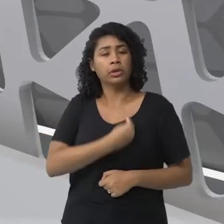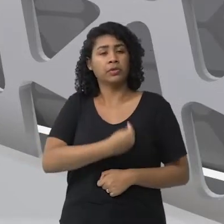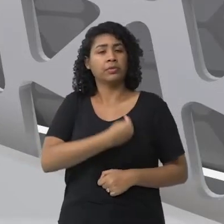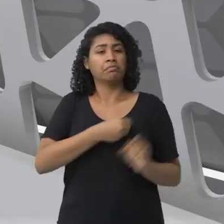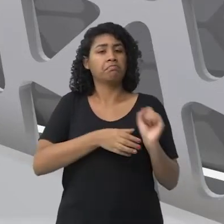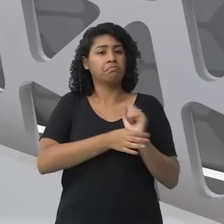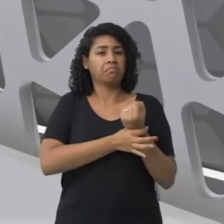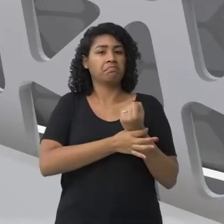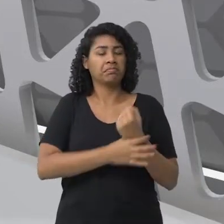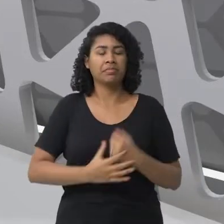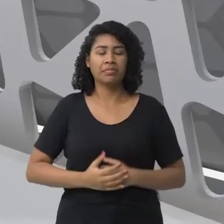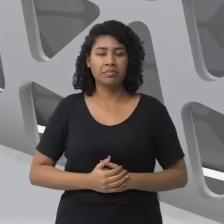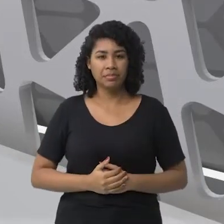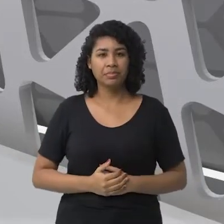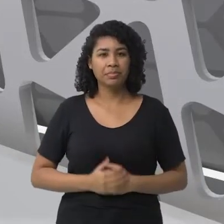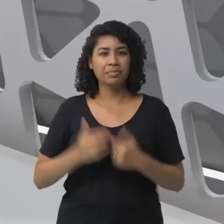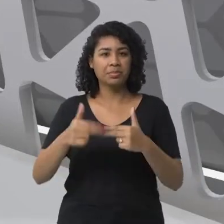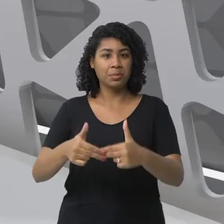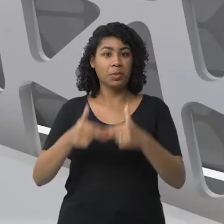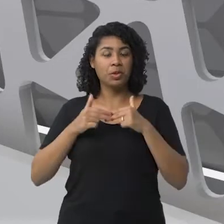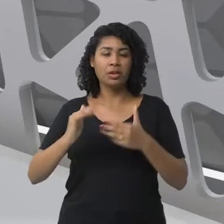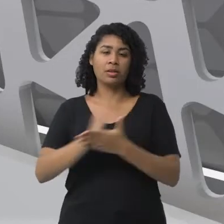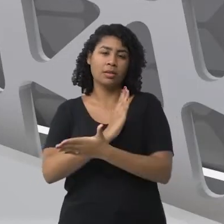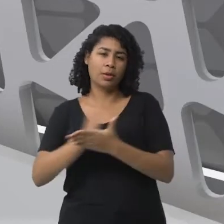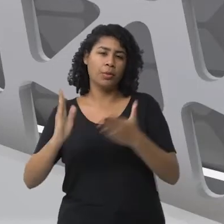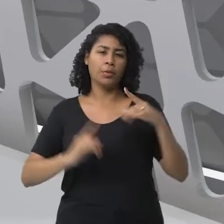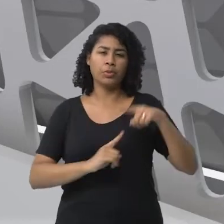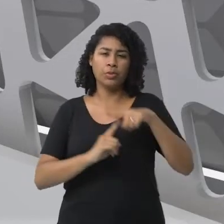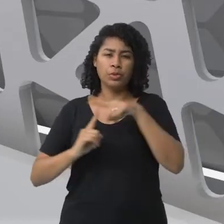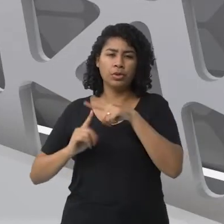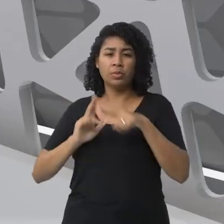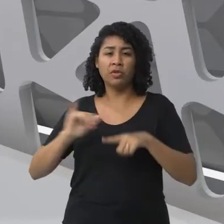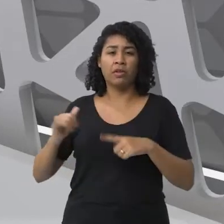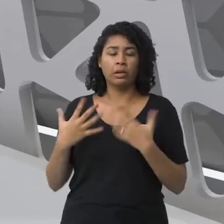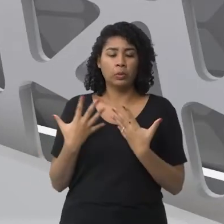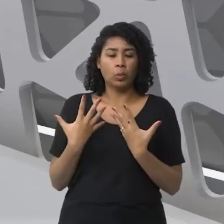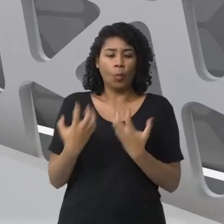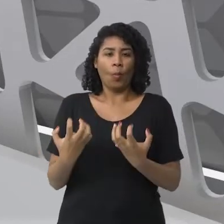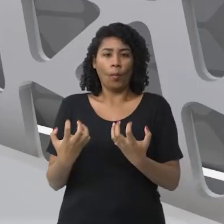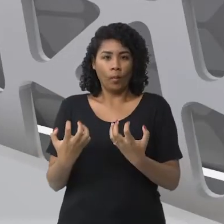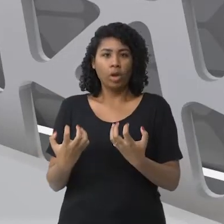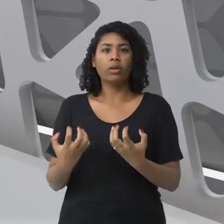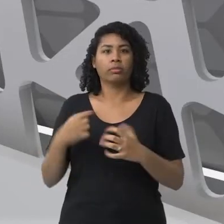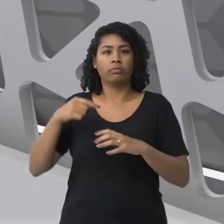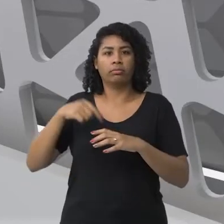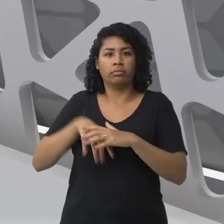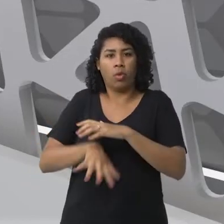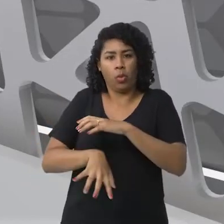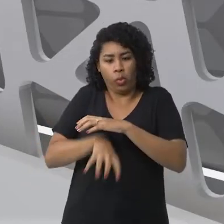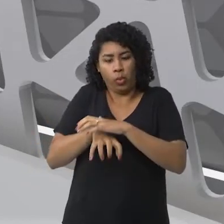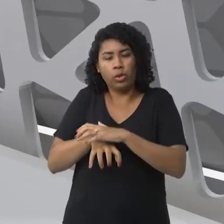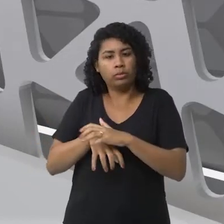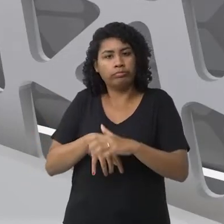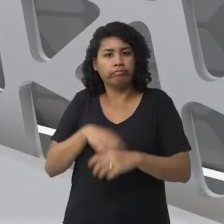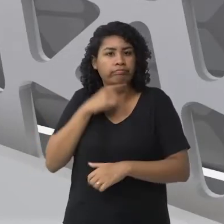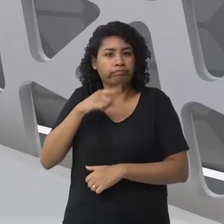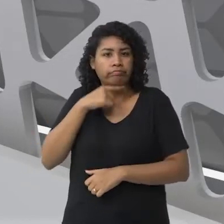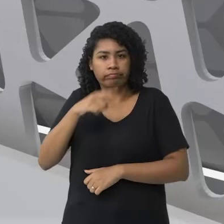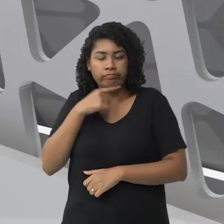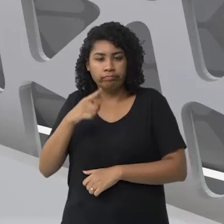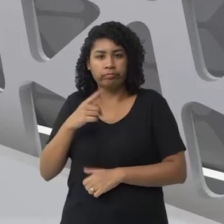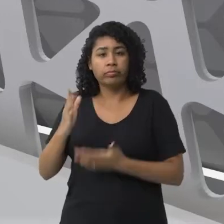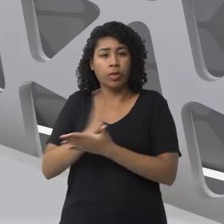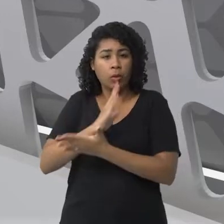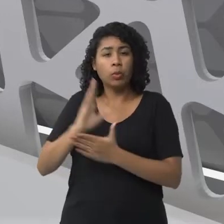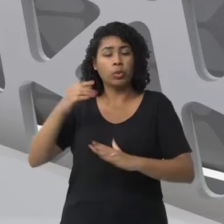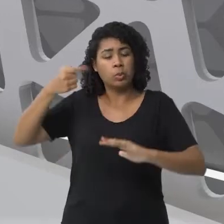continuar sobrevivendo. Por isso que algumas vão então secar, porque não vão ter raízes tão profundas, e as outras com raízes mais profundas